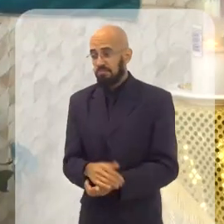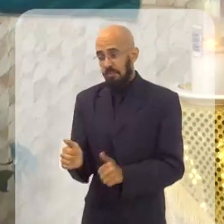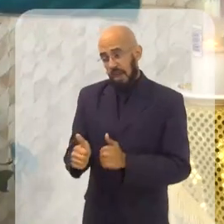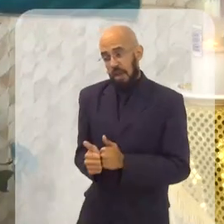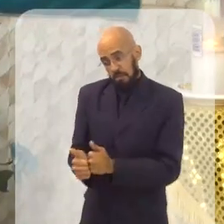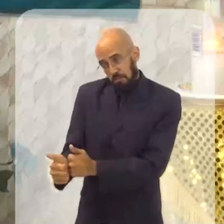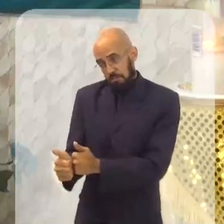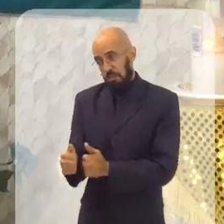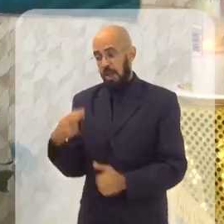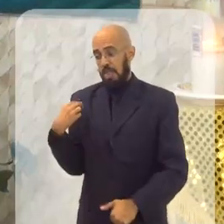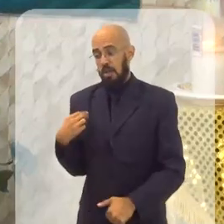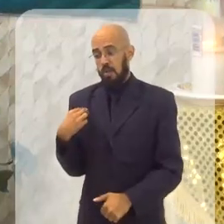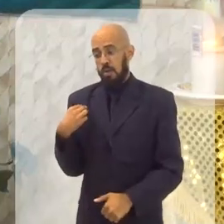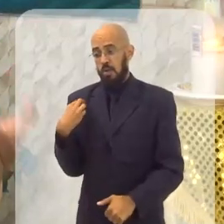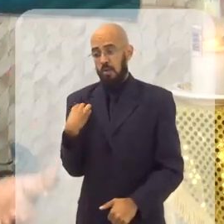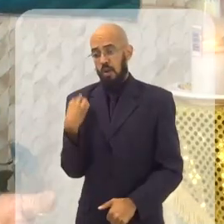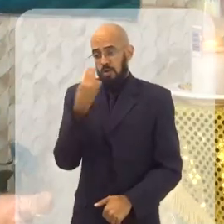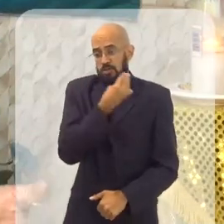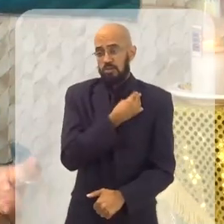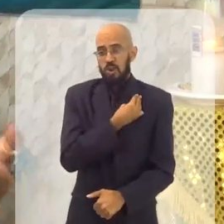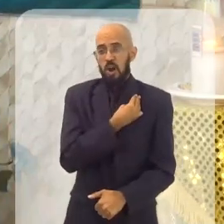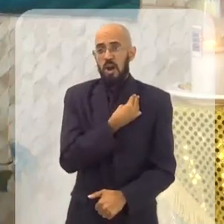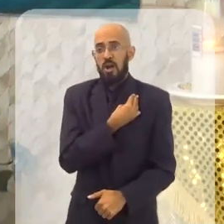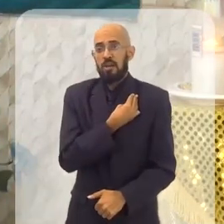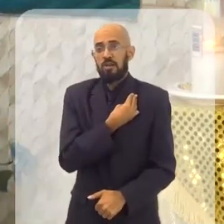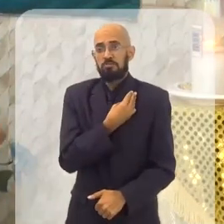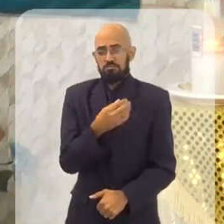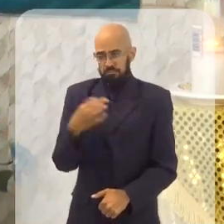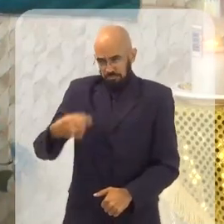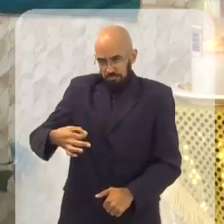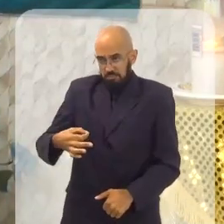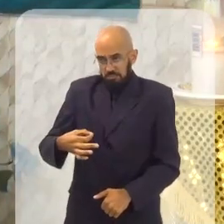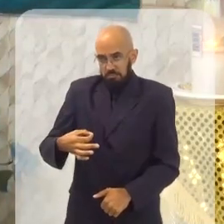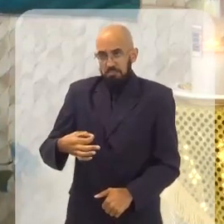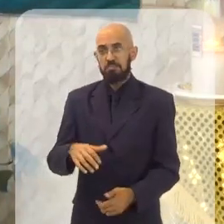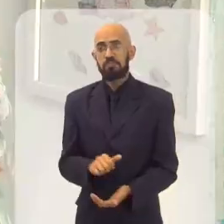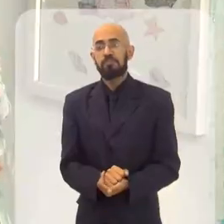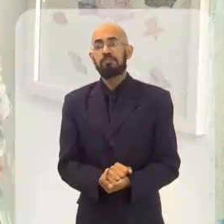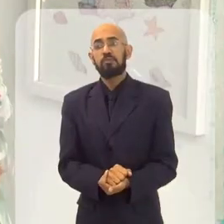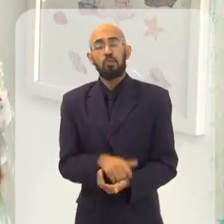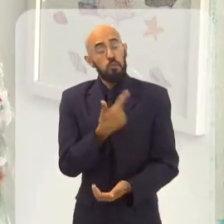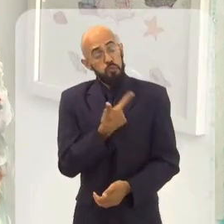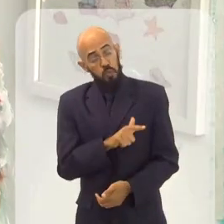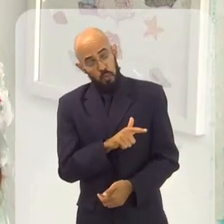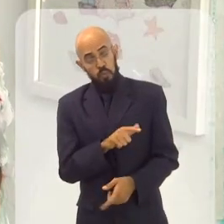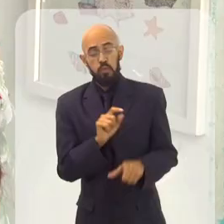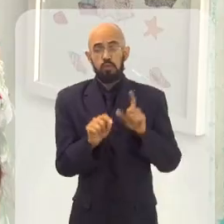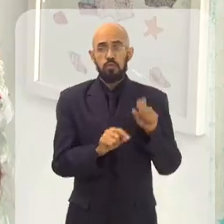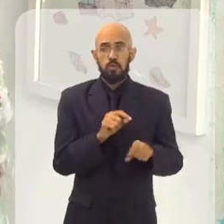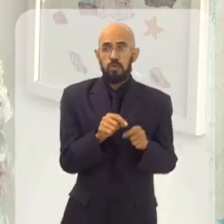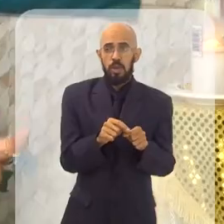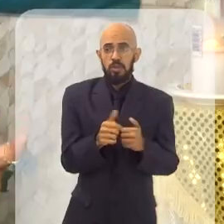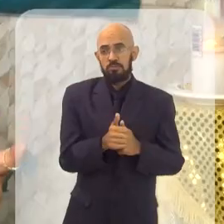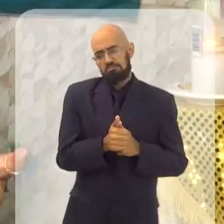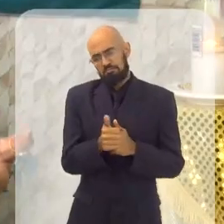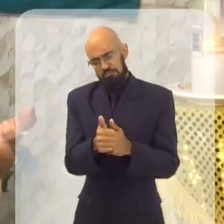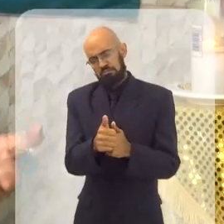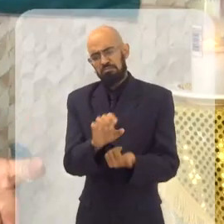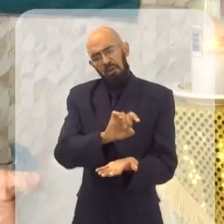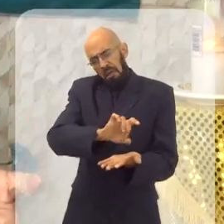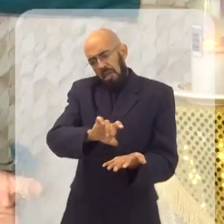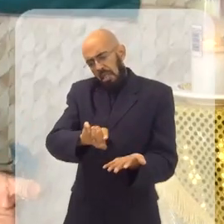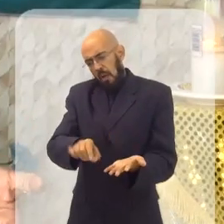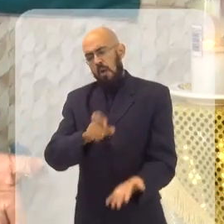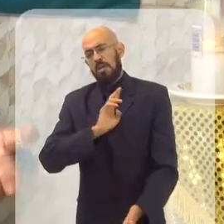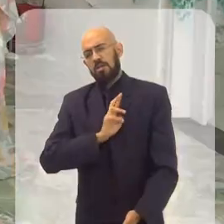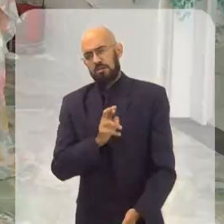Seguem Nossa Senhora, tem por isso, perfeito. E os outros seguiram cada qual a